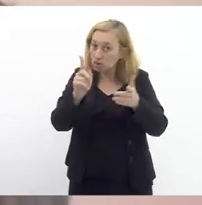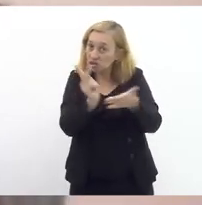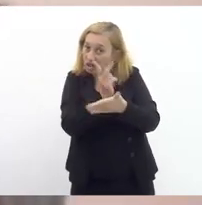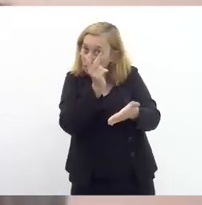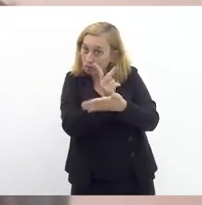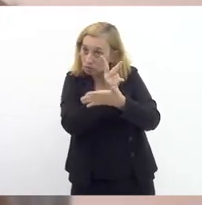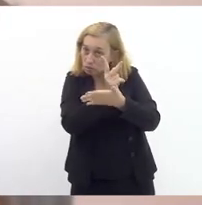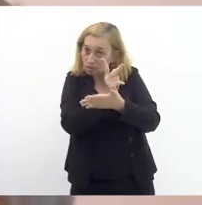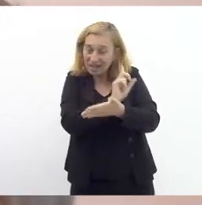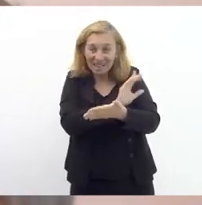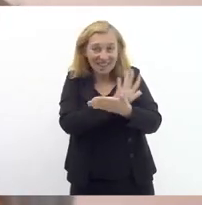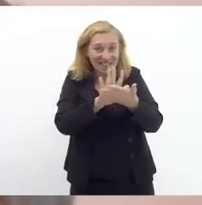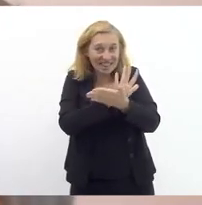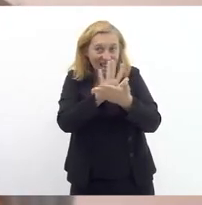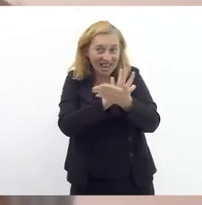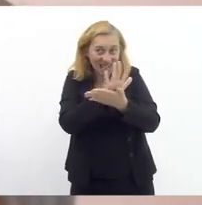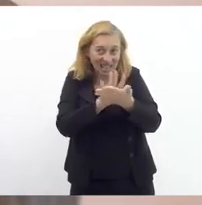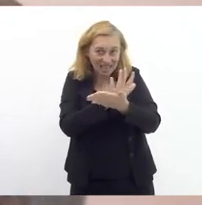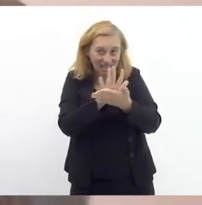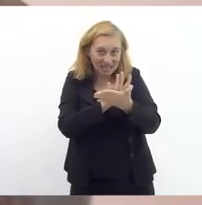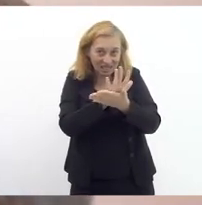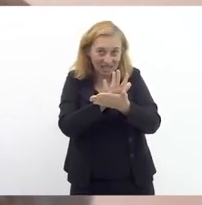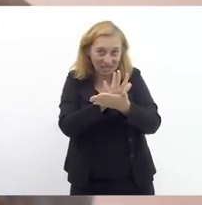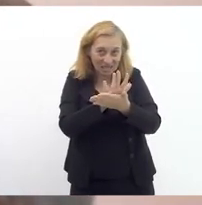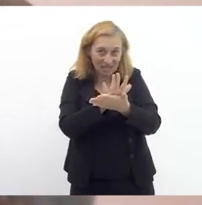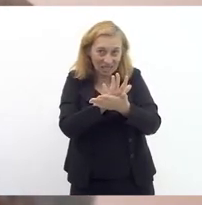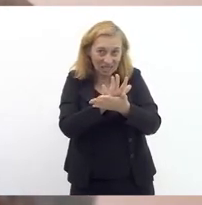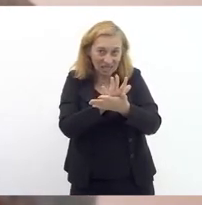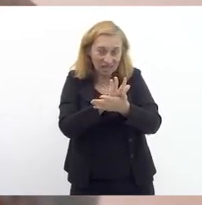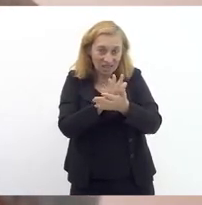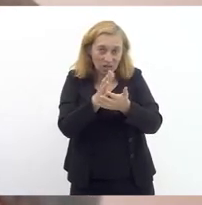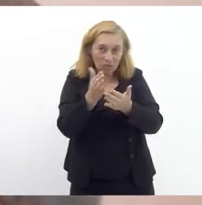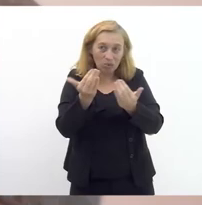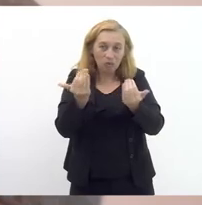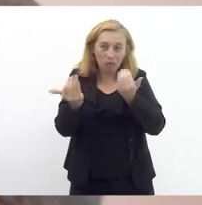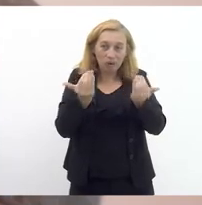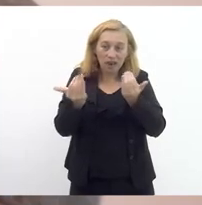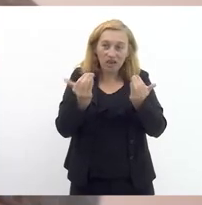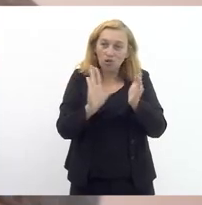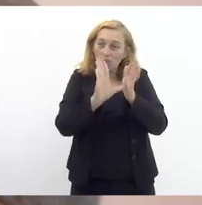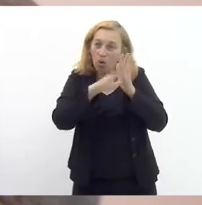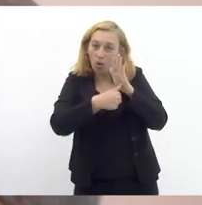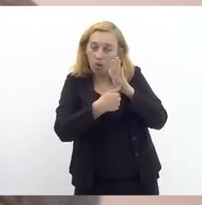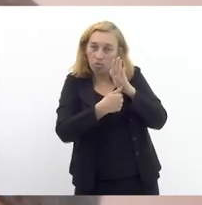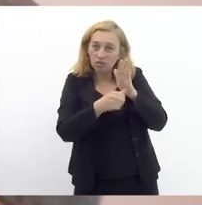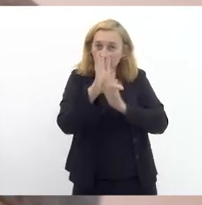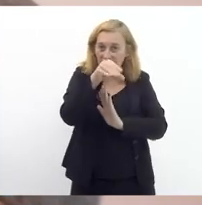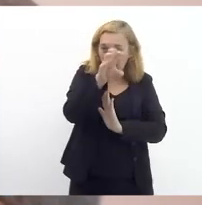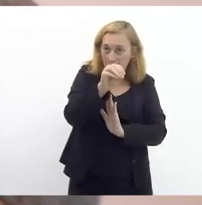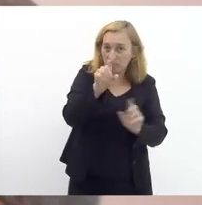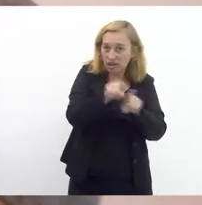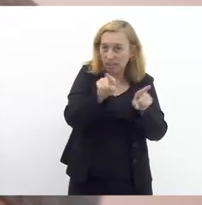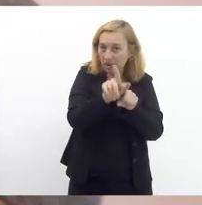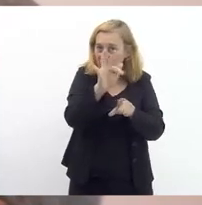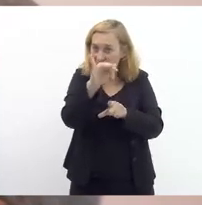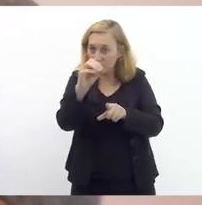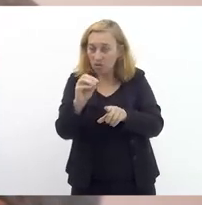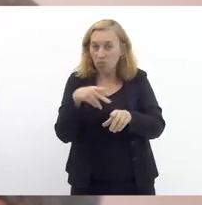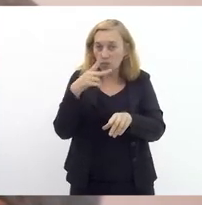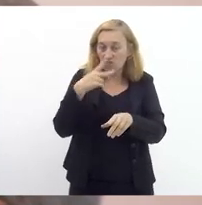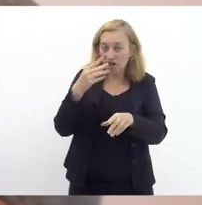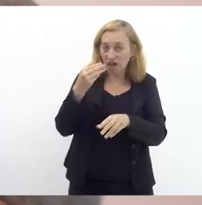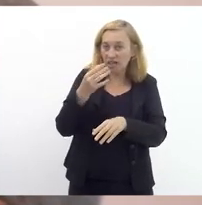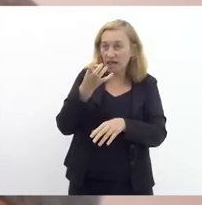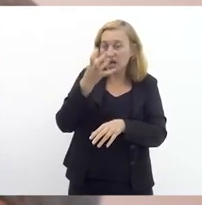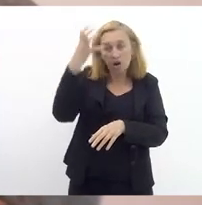irregularidades que nada têm a ver com furtos de cabo e de fios, como sempre é dito, como desculpa